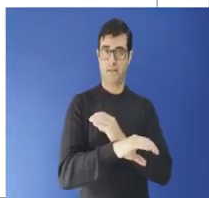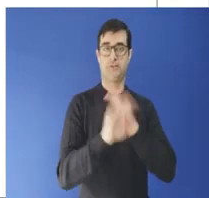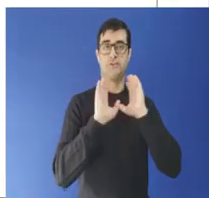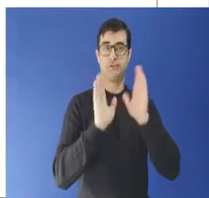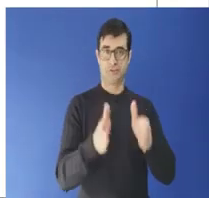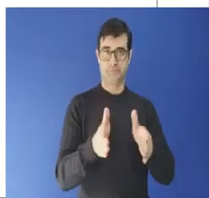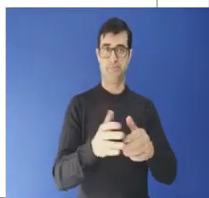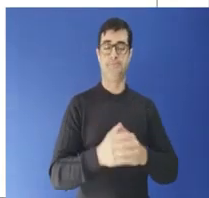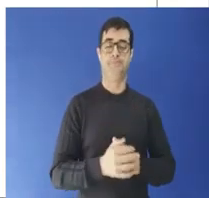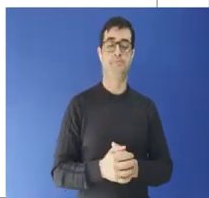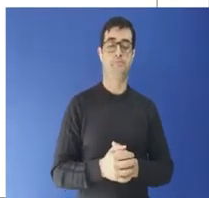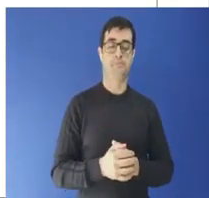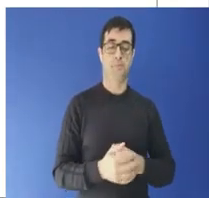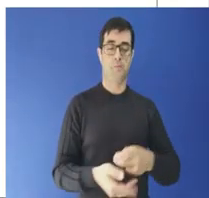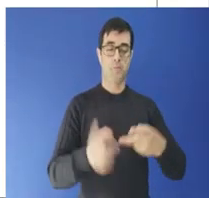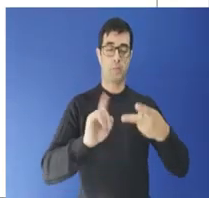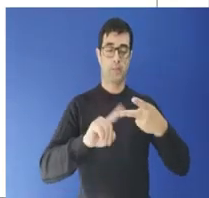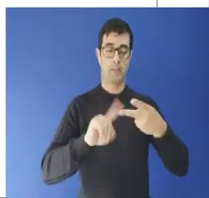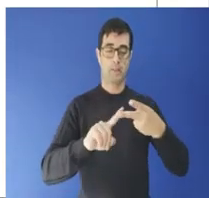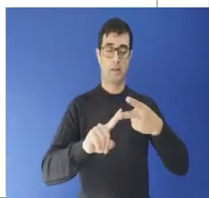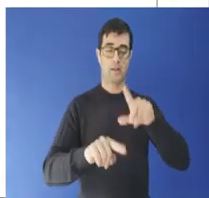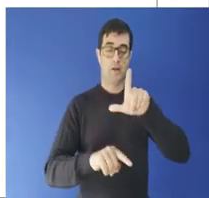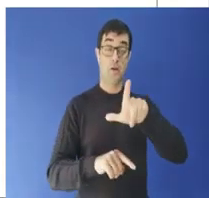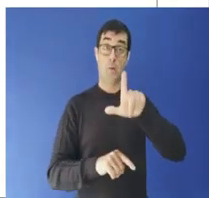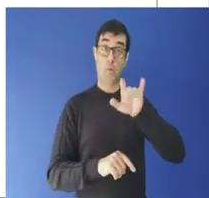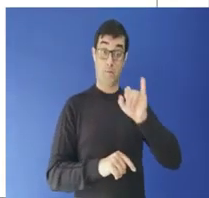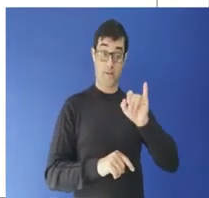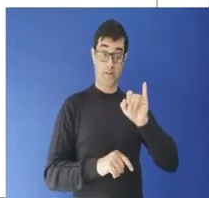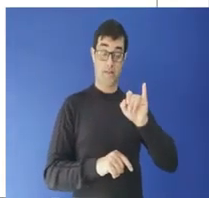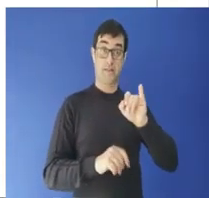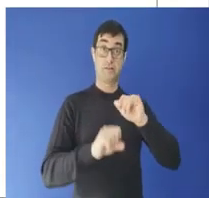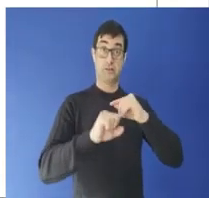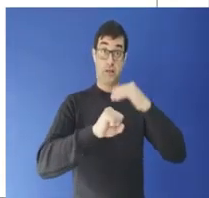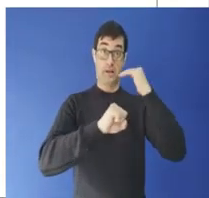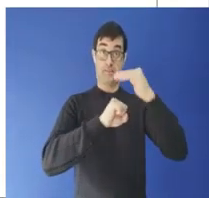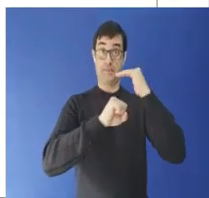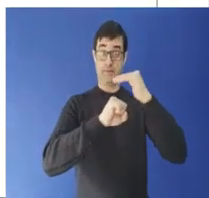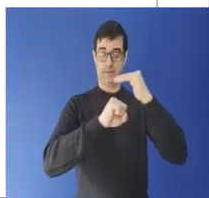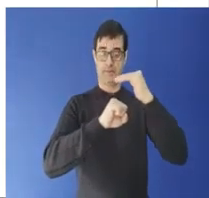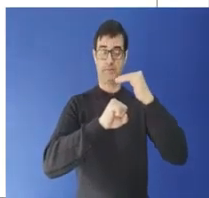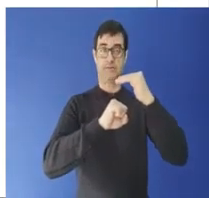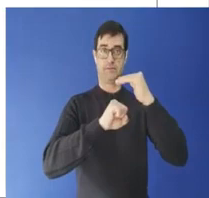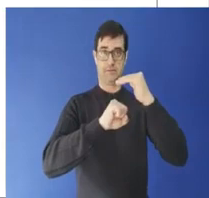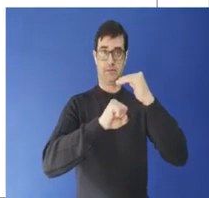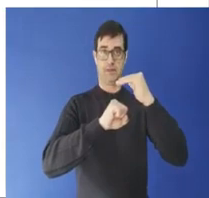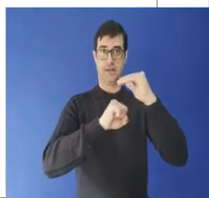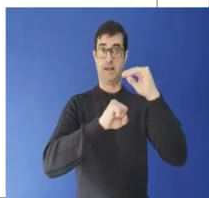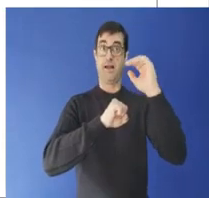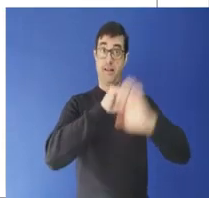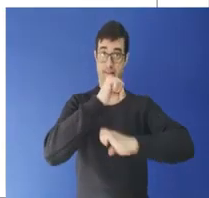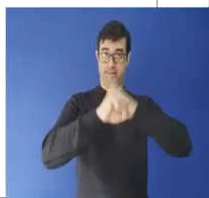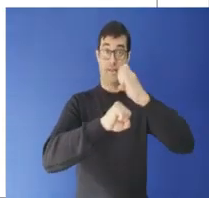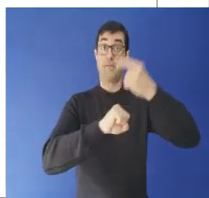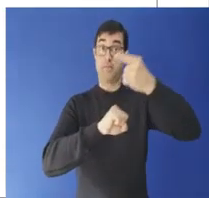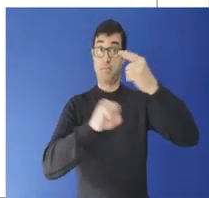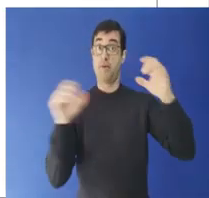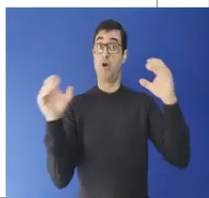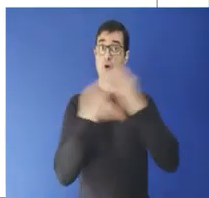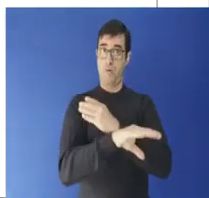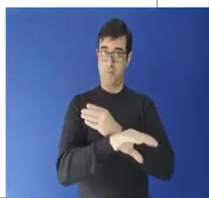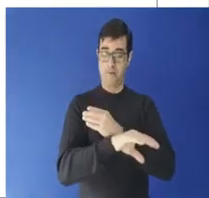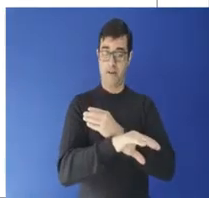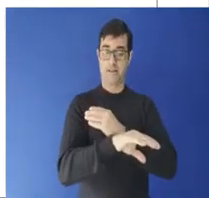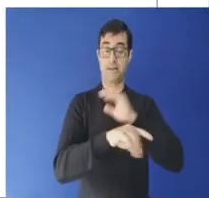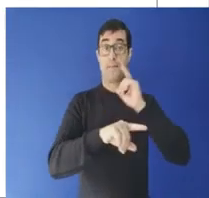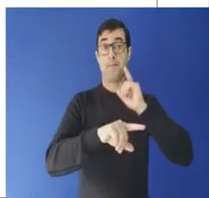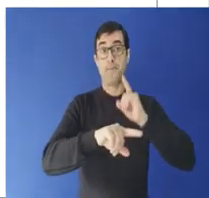camada preenchida. Já o lítio, ele tem a primeira camada preenchida mais um elétron. O que vai acontecer?